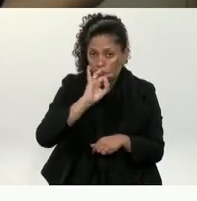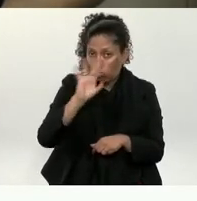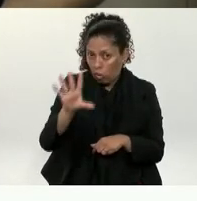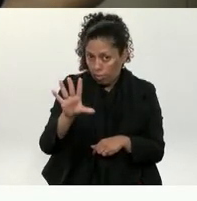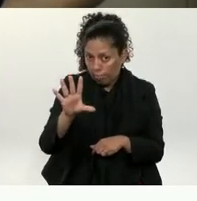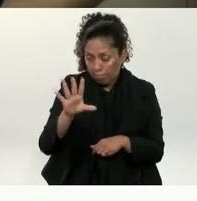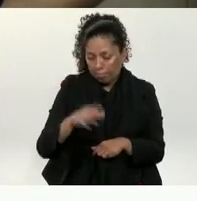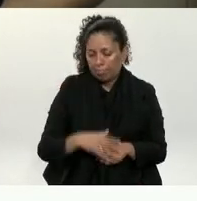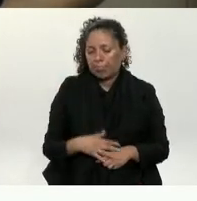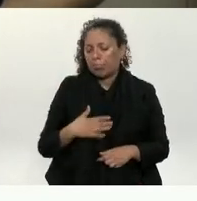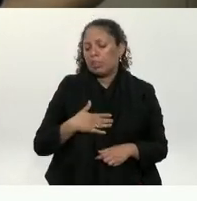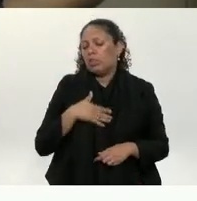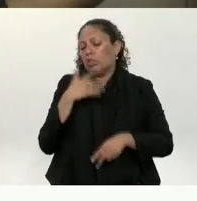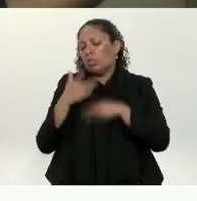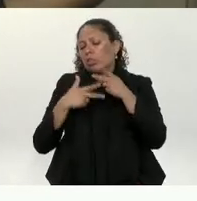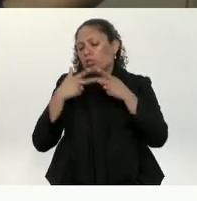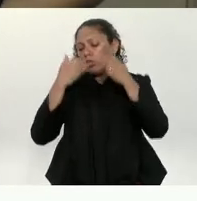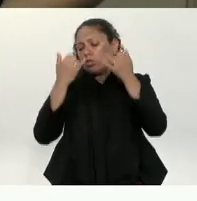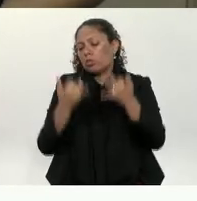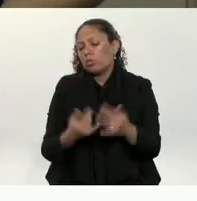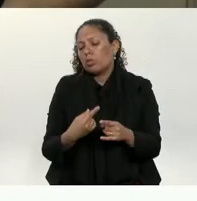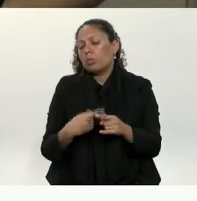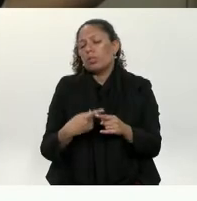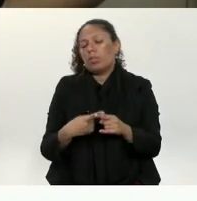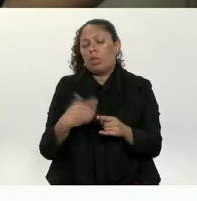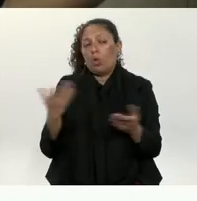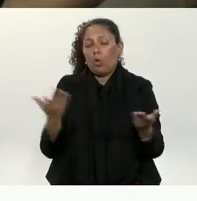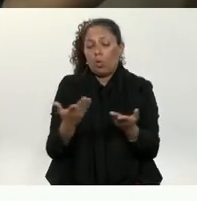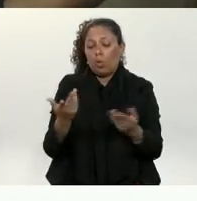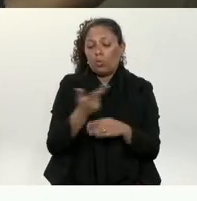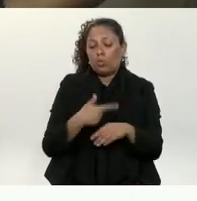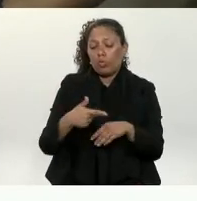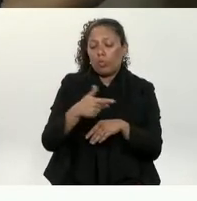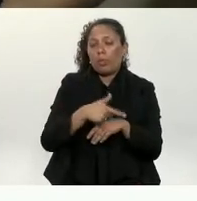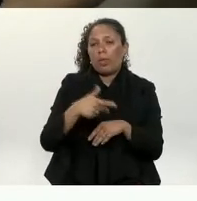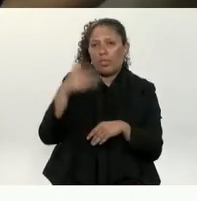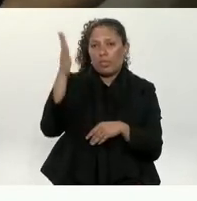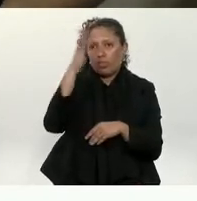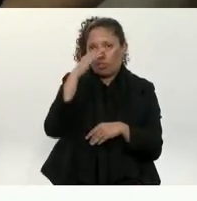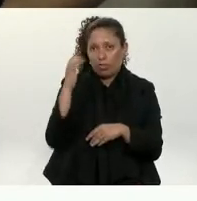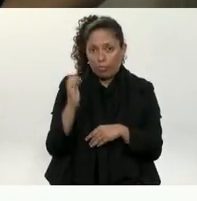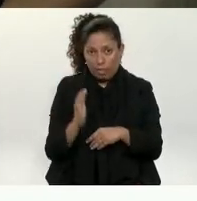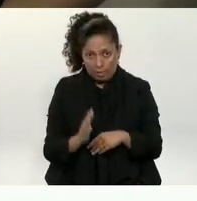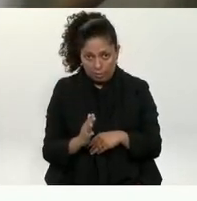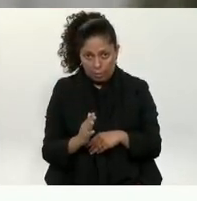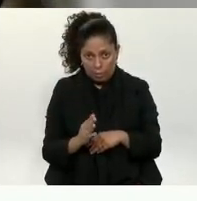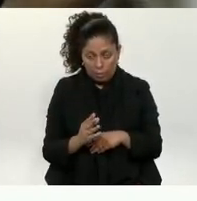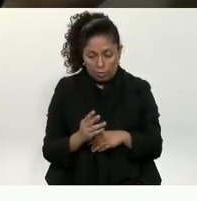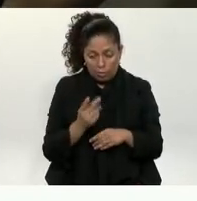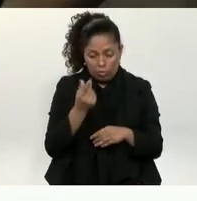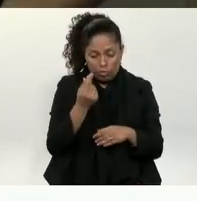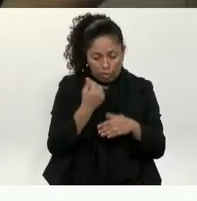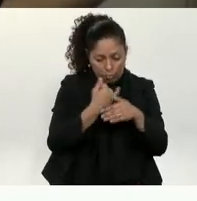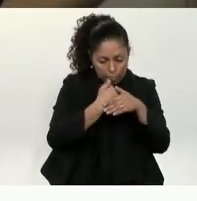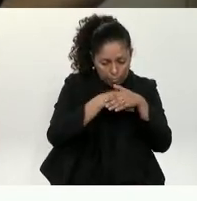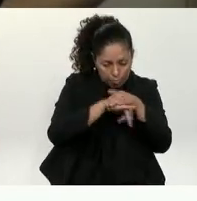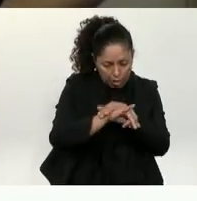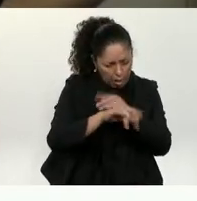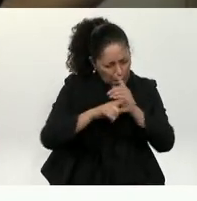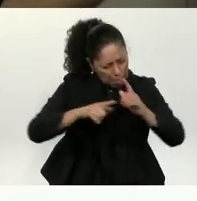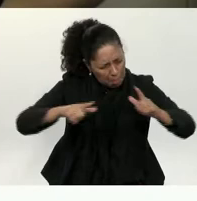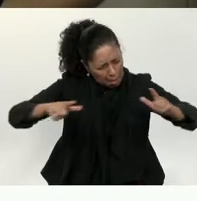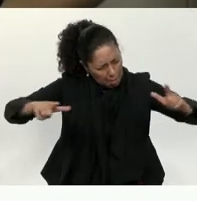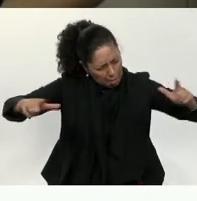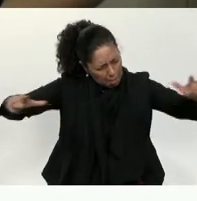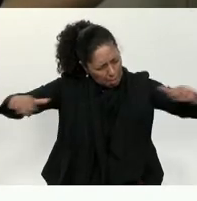O problema da distribuição do gás hoje, o grande desafio é justamente o equilíbrio do retorno do investimento e o